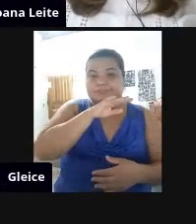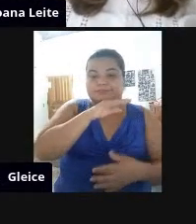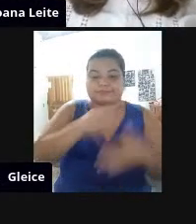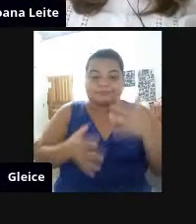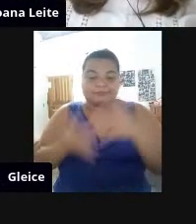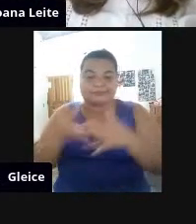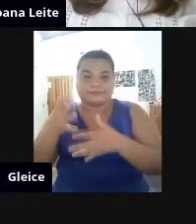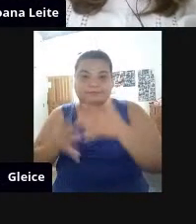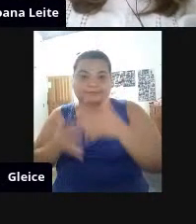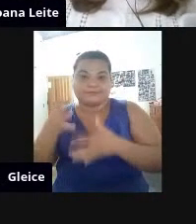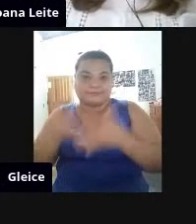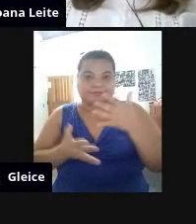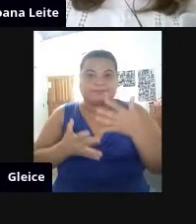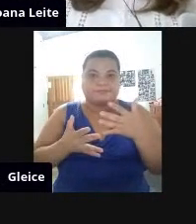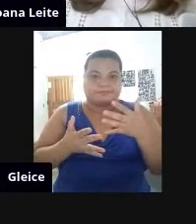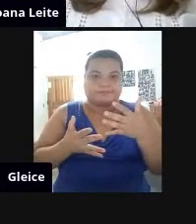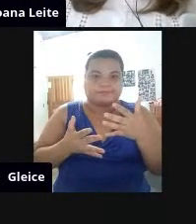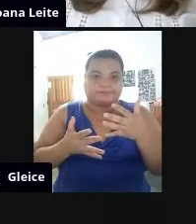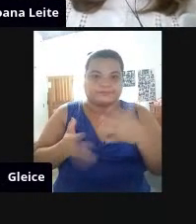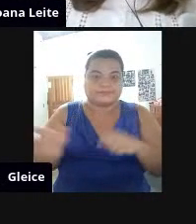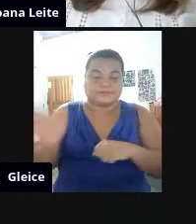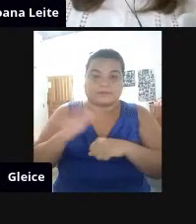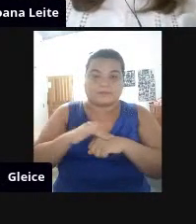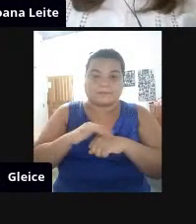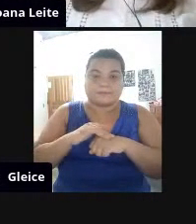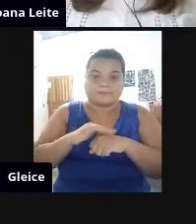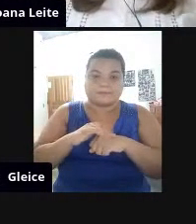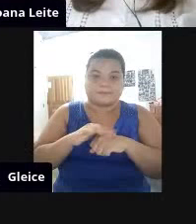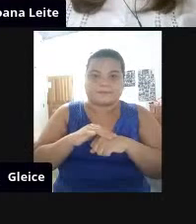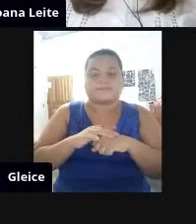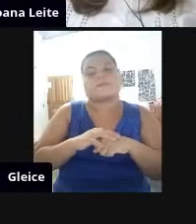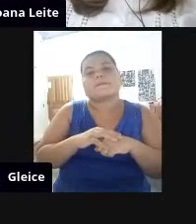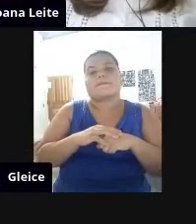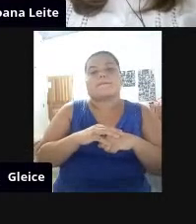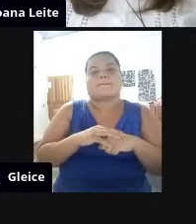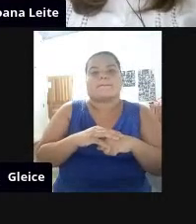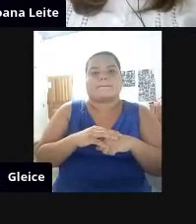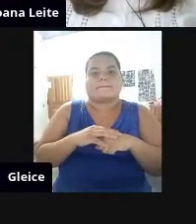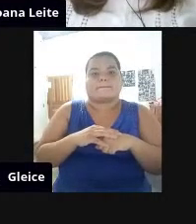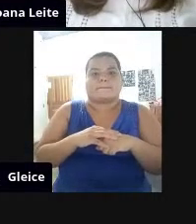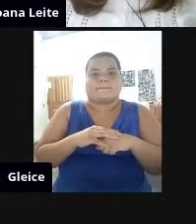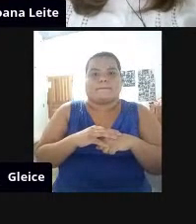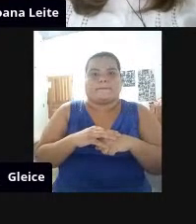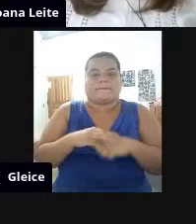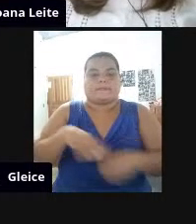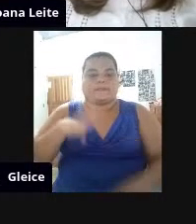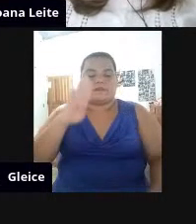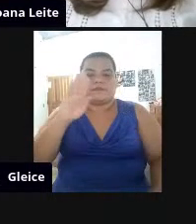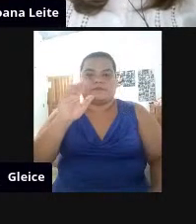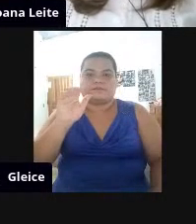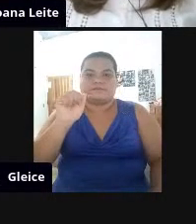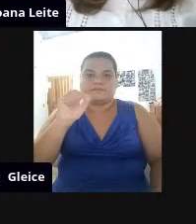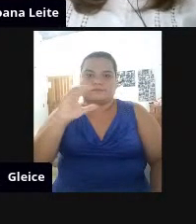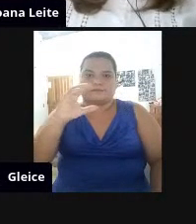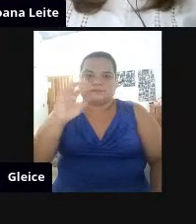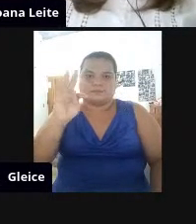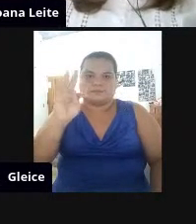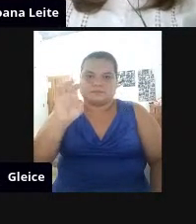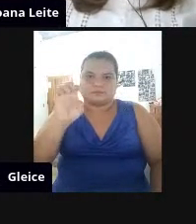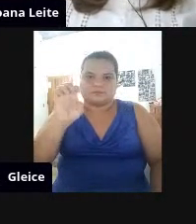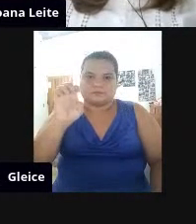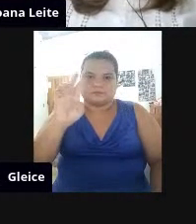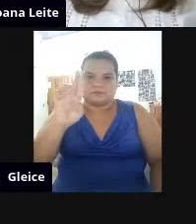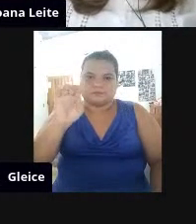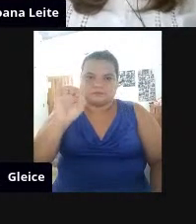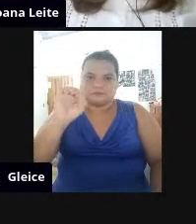causar o que a gente chama de disbiose. Esse crescimento exacerbado dessas bactérias patogênicas, que são ricas, né, em